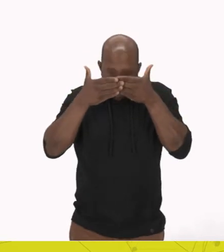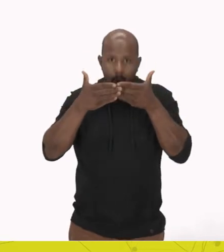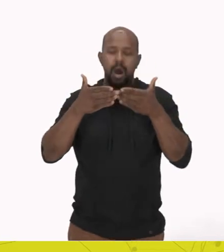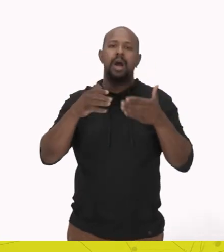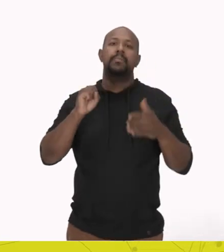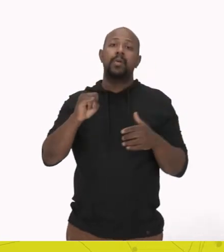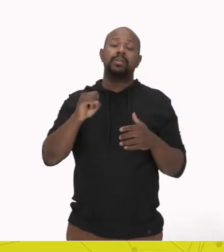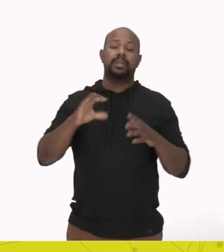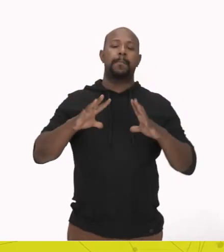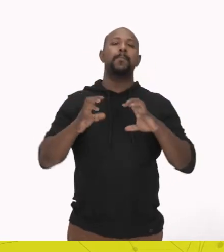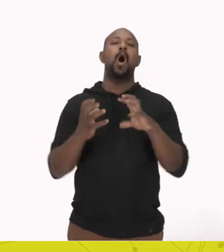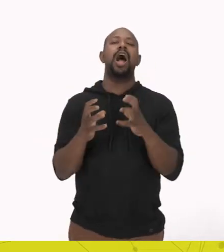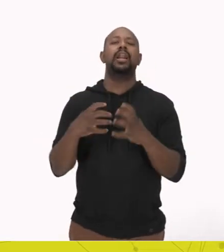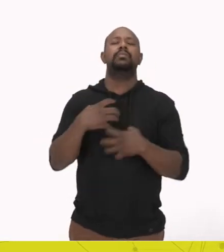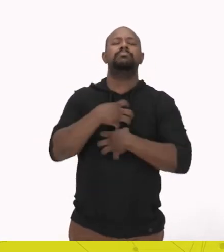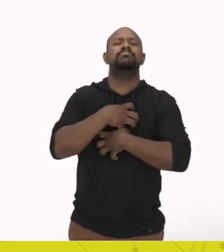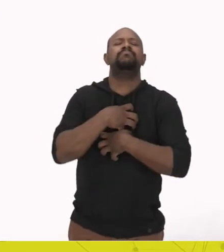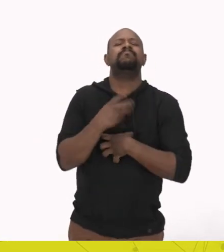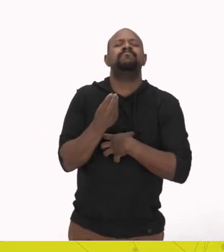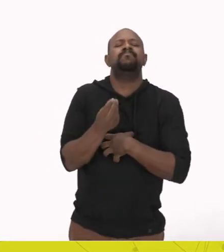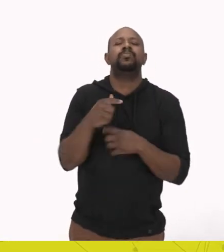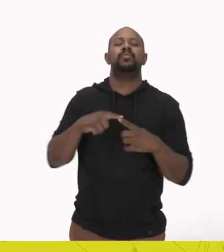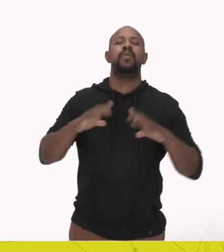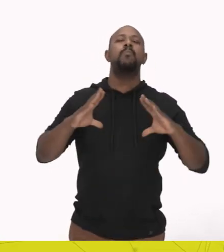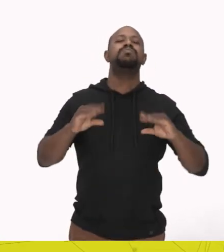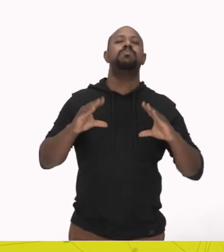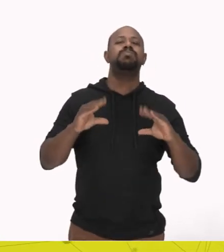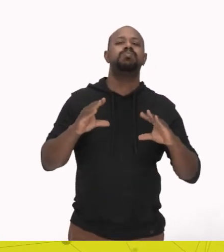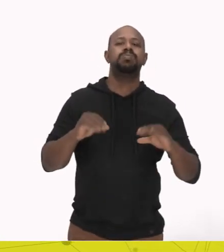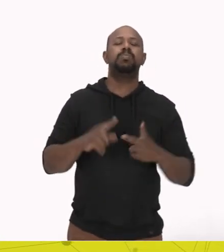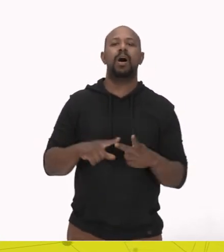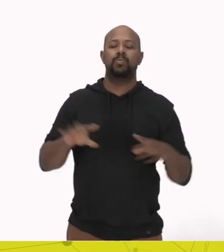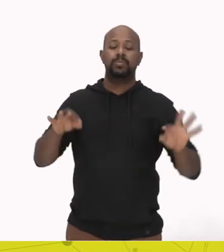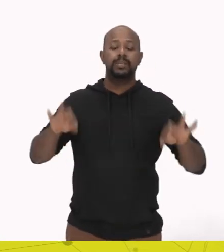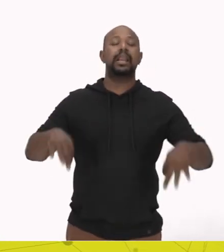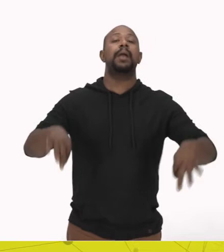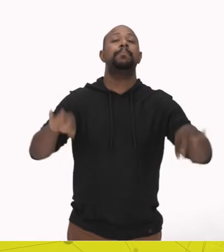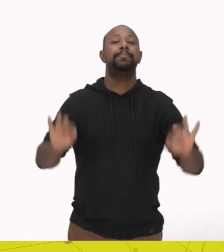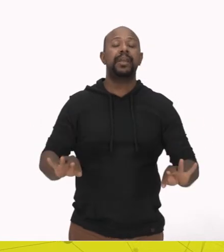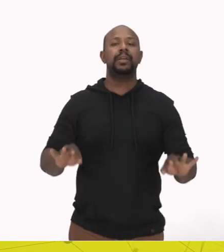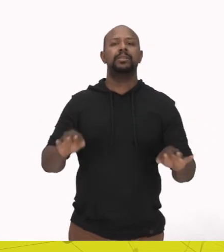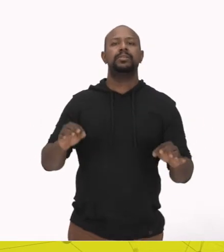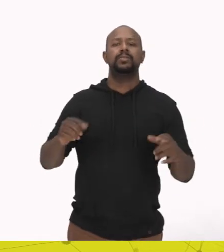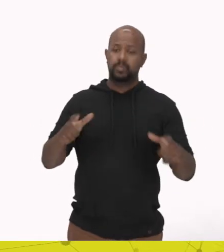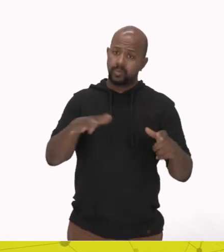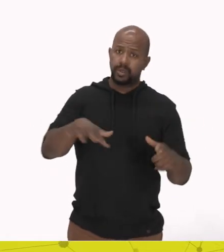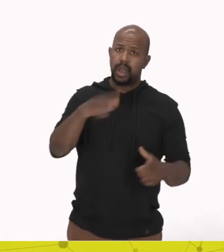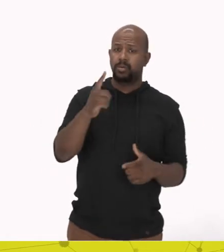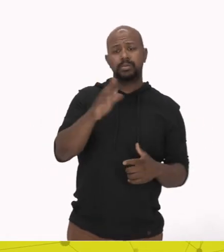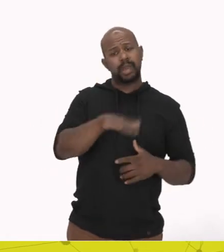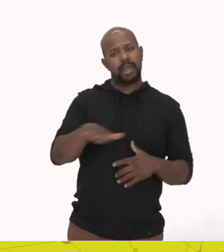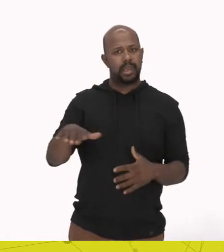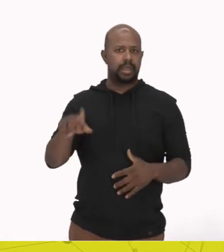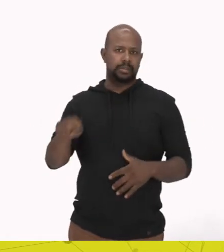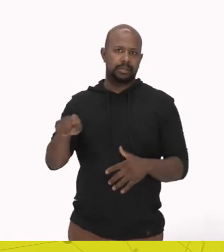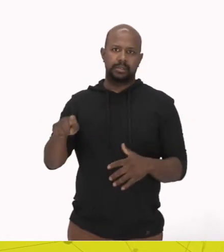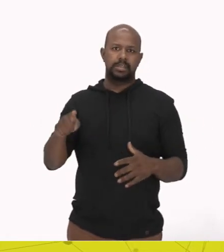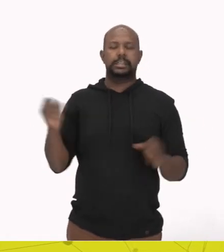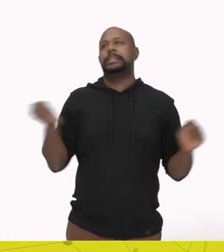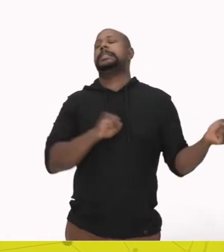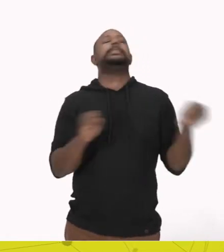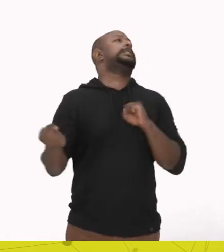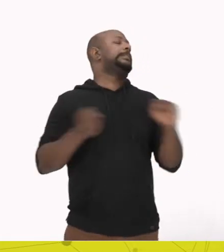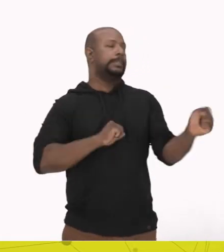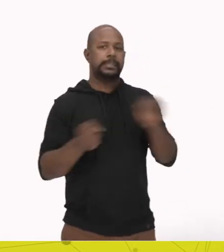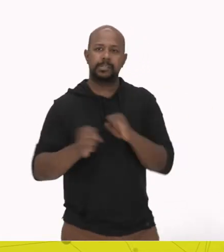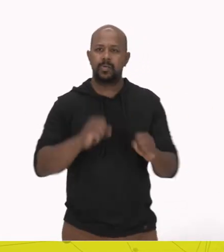olhos, né? Você poderia ter bolas sensoriais, uma almofada, um tapete, um espaço onde uma criança que